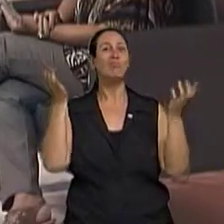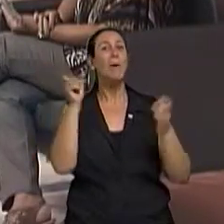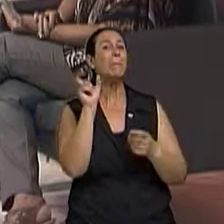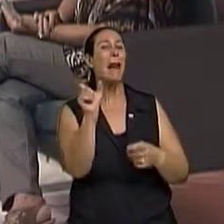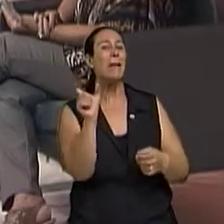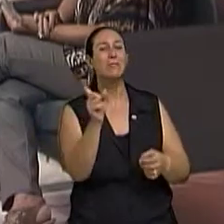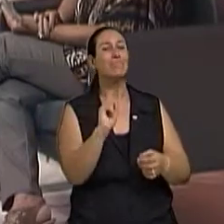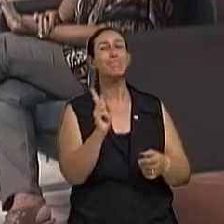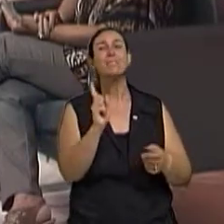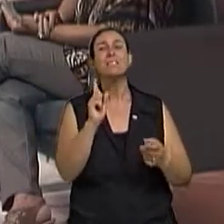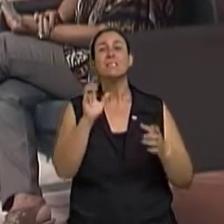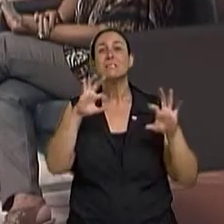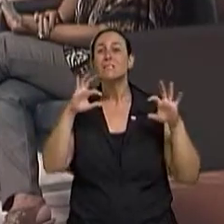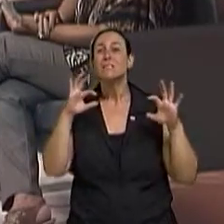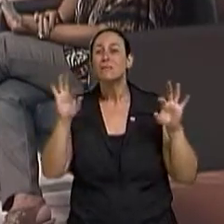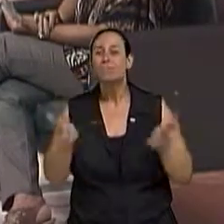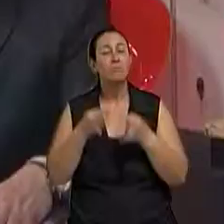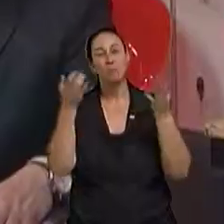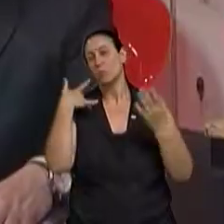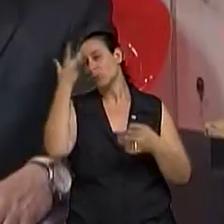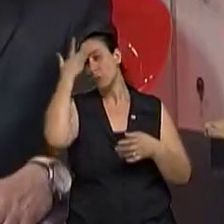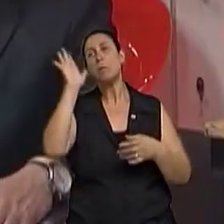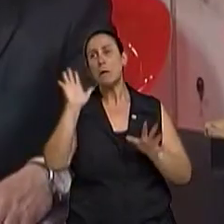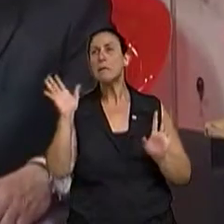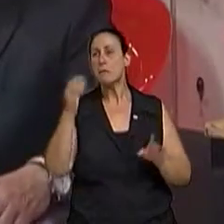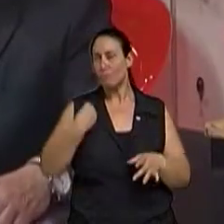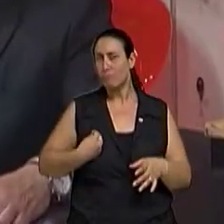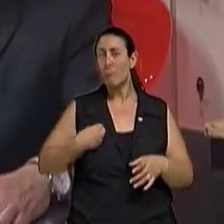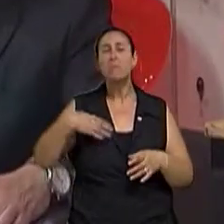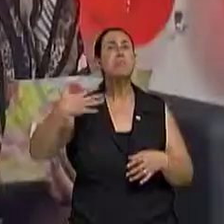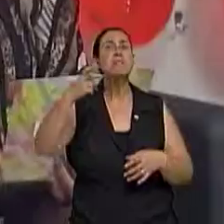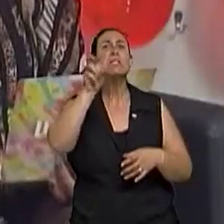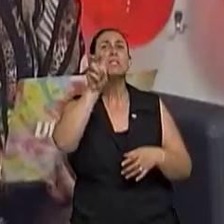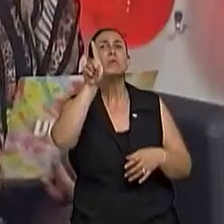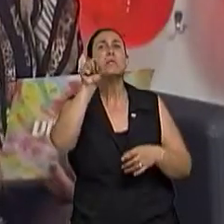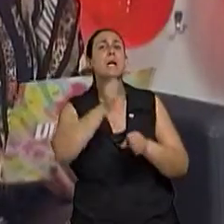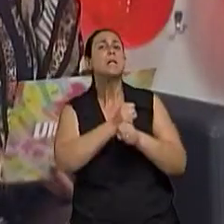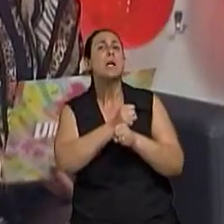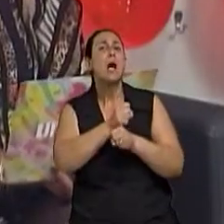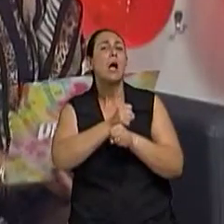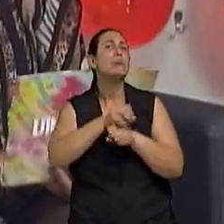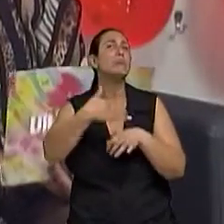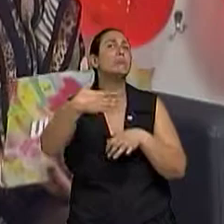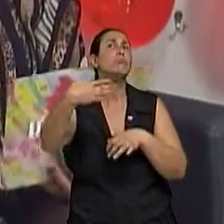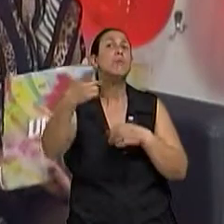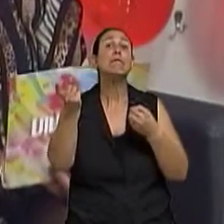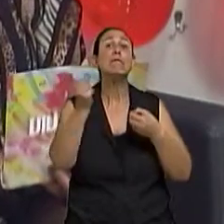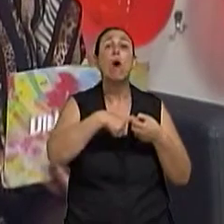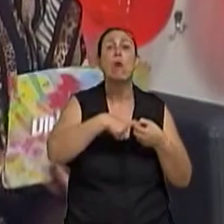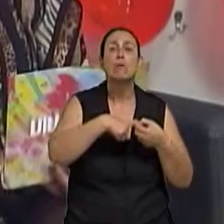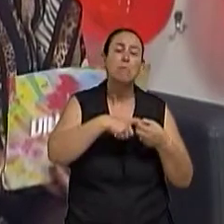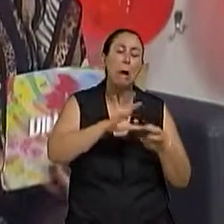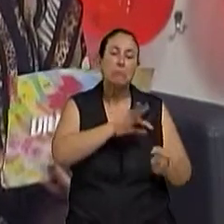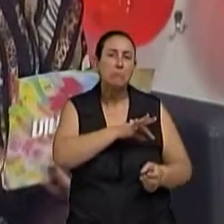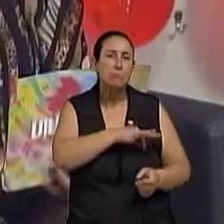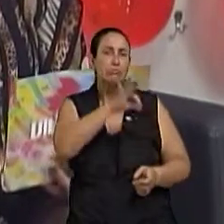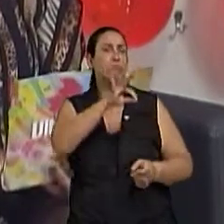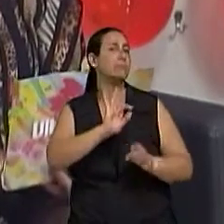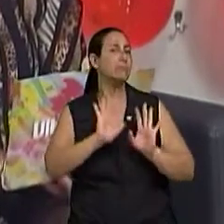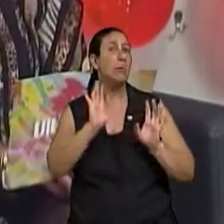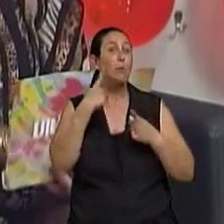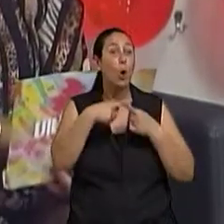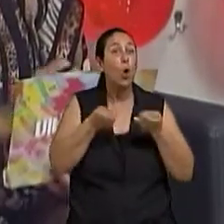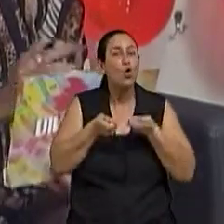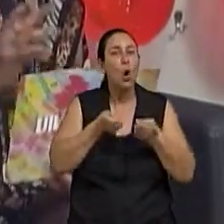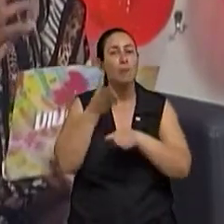não observar a doença em 5 a 10 anos é muito grande. Eu acho que um grande avanço na sociedade, não sei se o senhor concorda comigo, foi